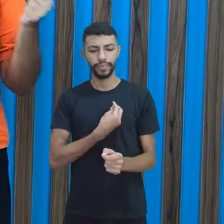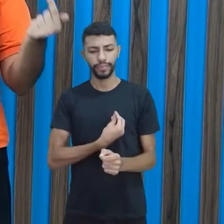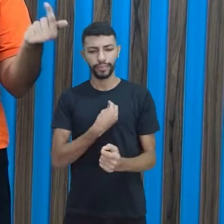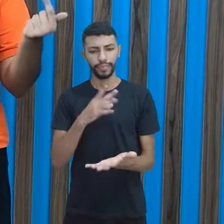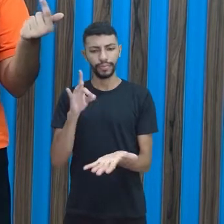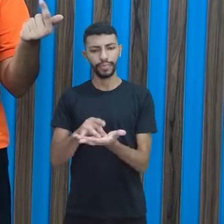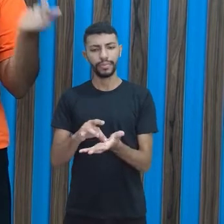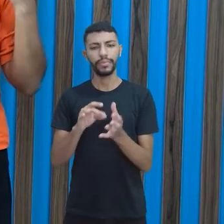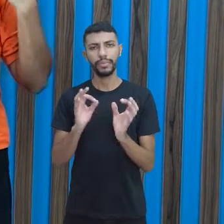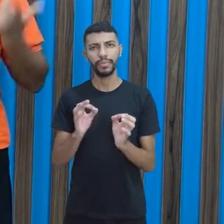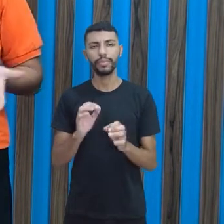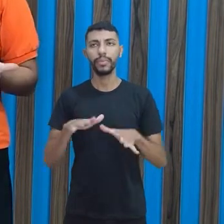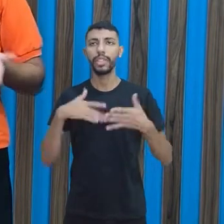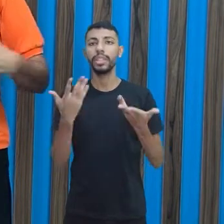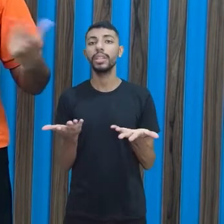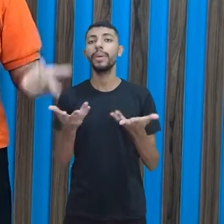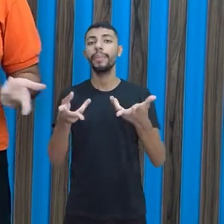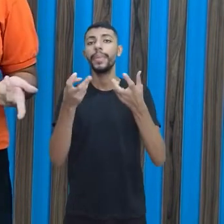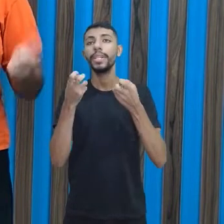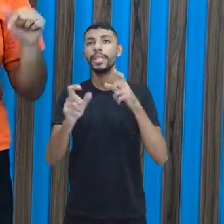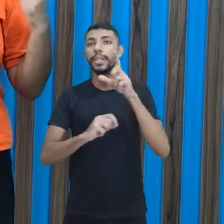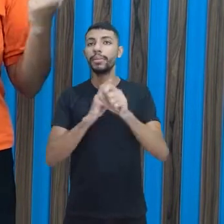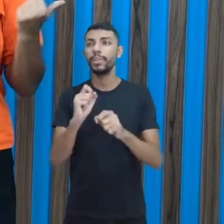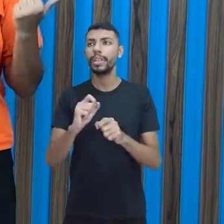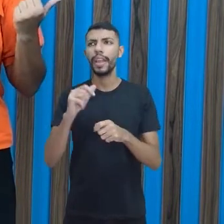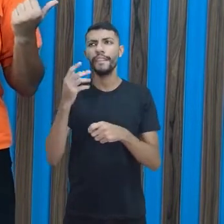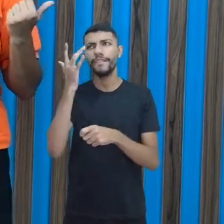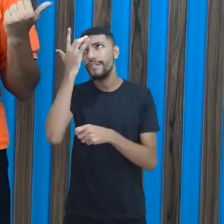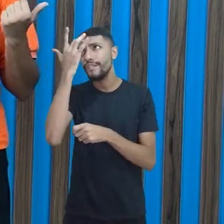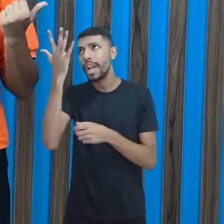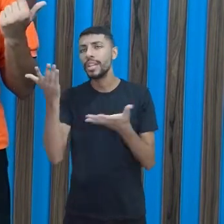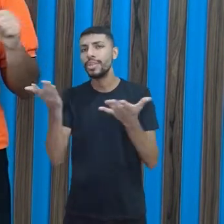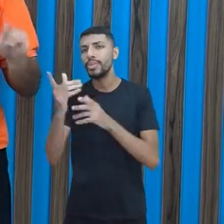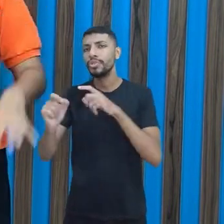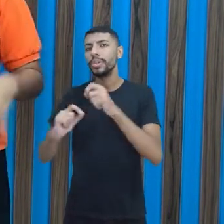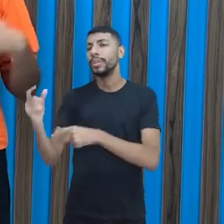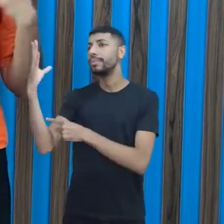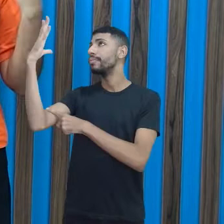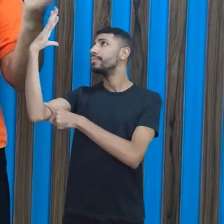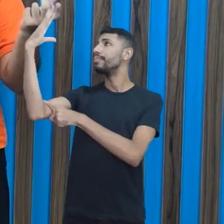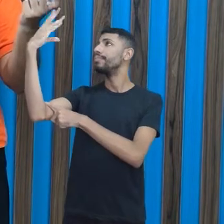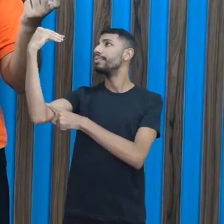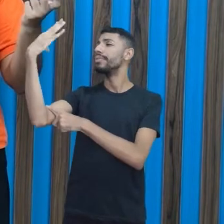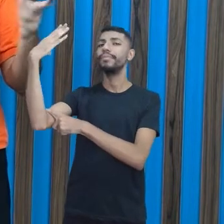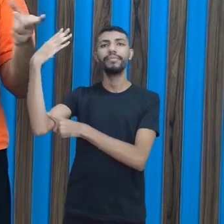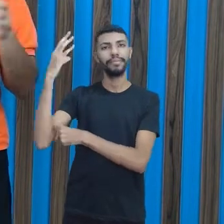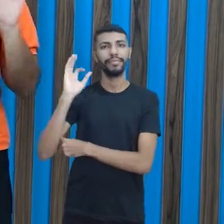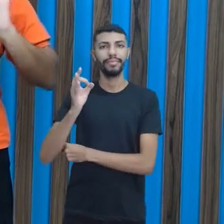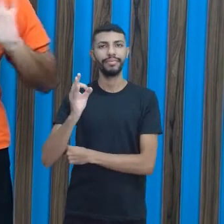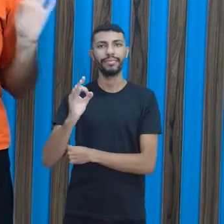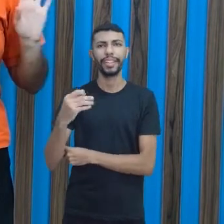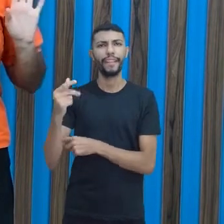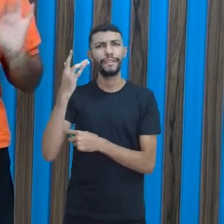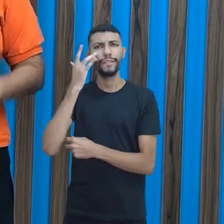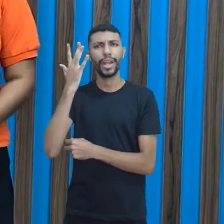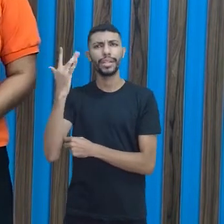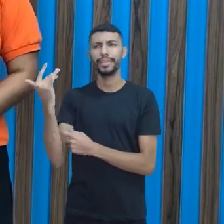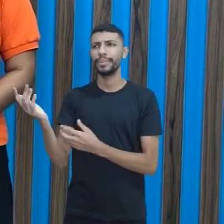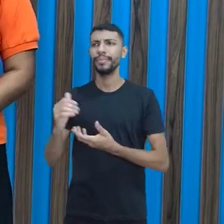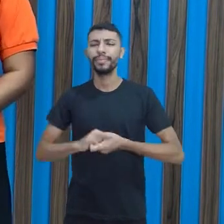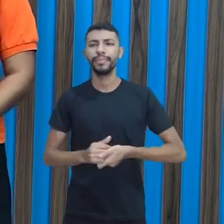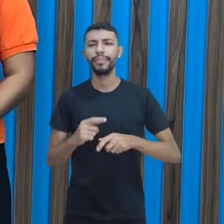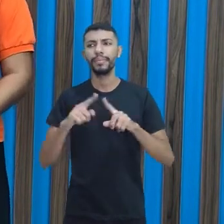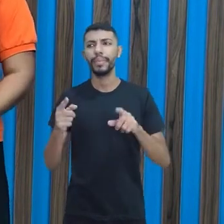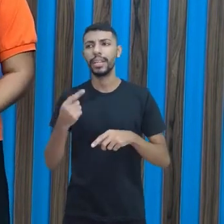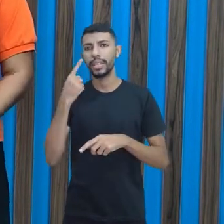aí percebam que hoje em dia é muito fácil a gente tirar uma foto de si, né? Basta pegar o celular, pronto. Mas